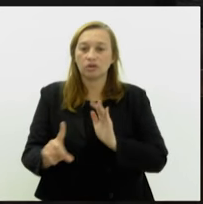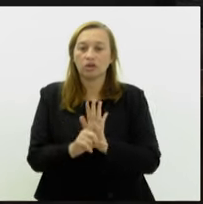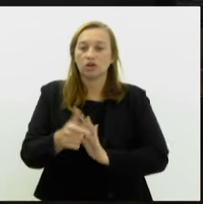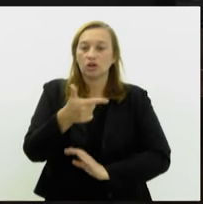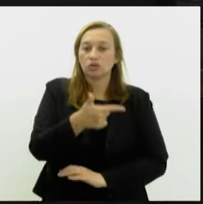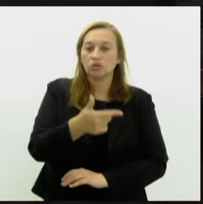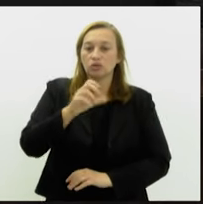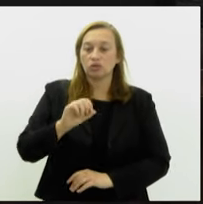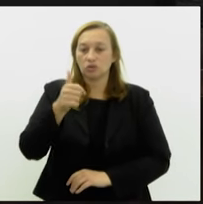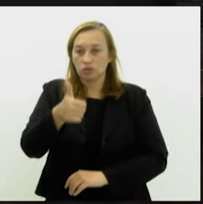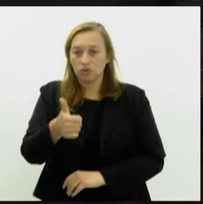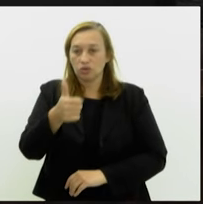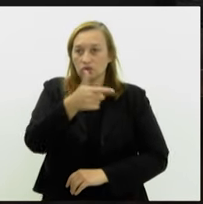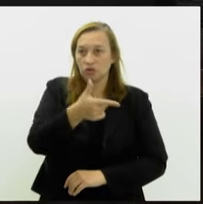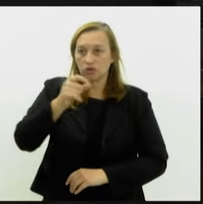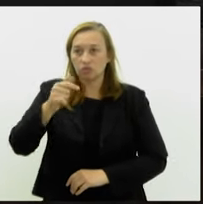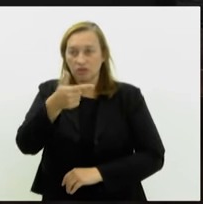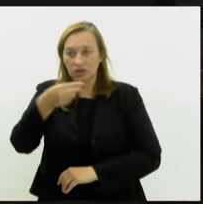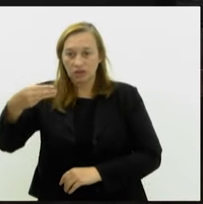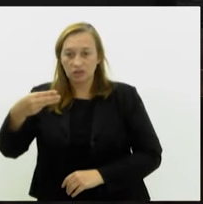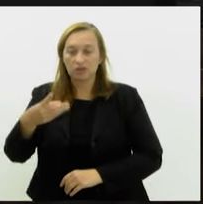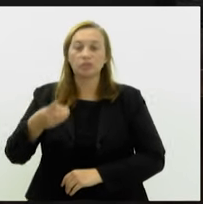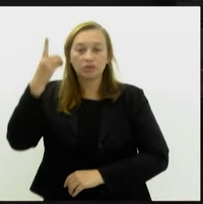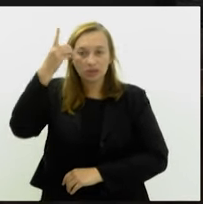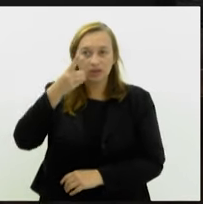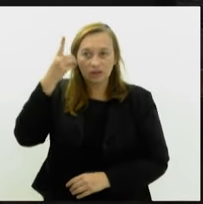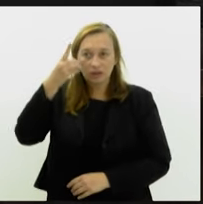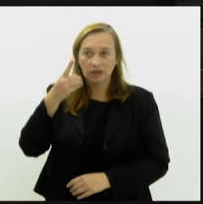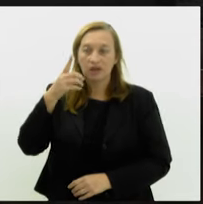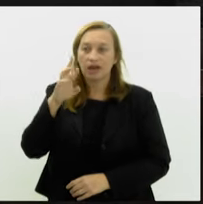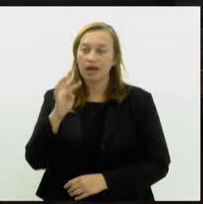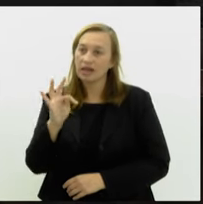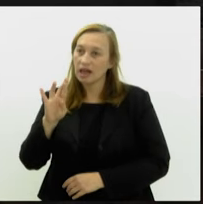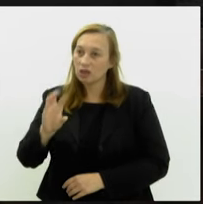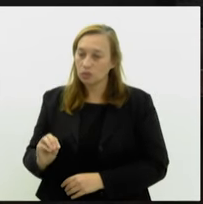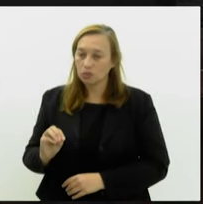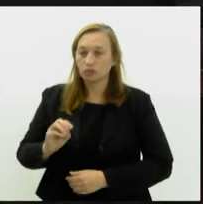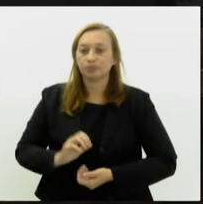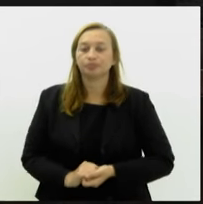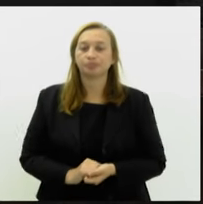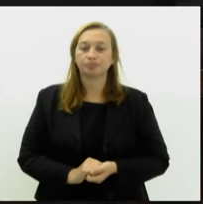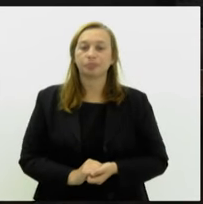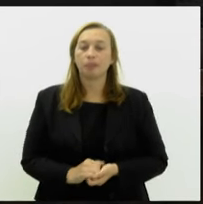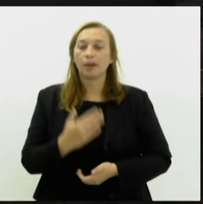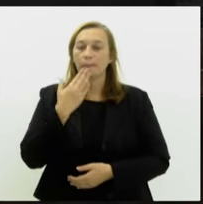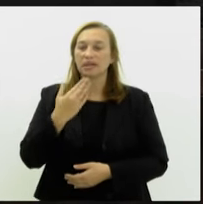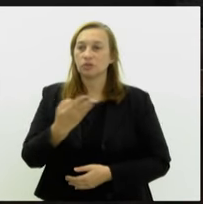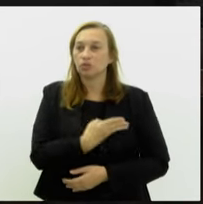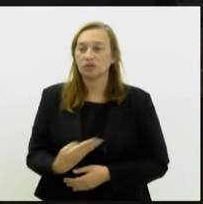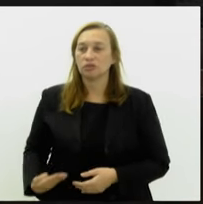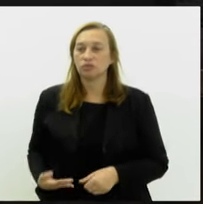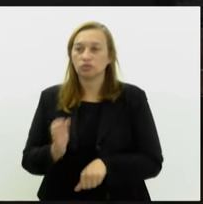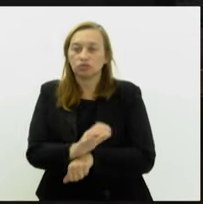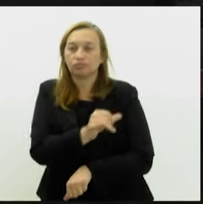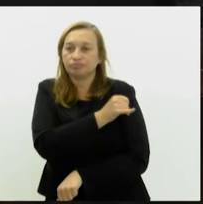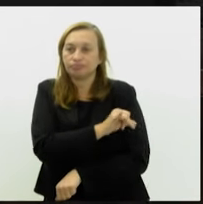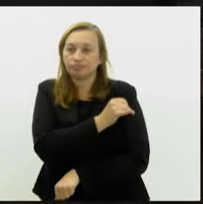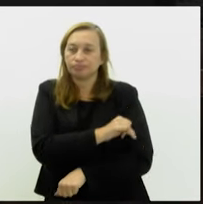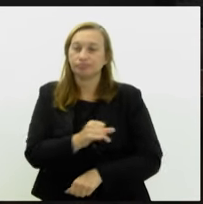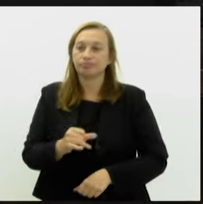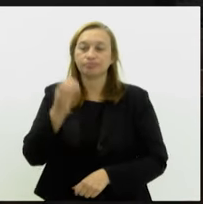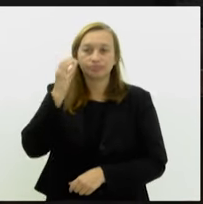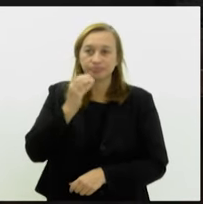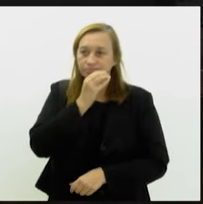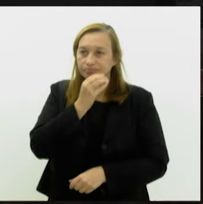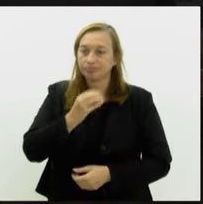número 2001 de 2023, de autoria do deputado Renato Machado, que solicita ao governador do estado do Rio de Janeiro, excelentíssimo